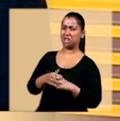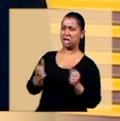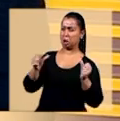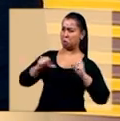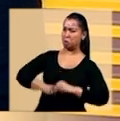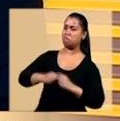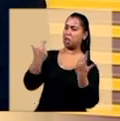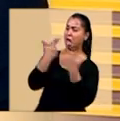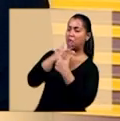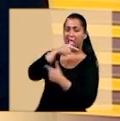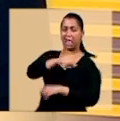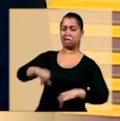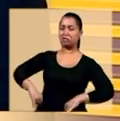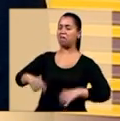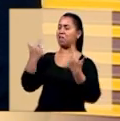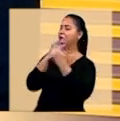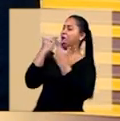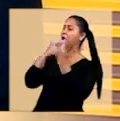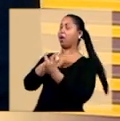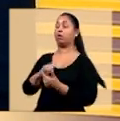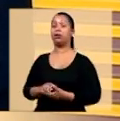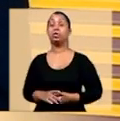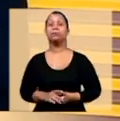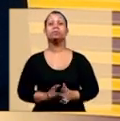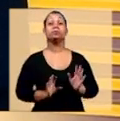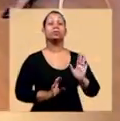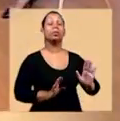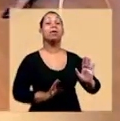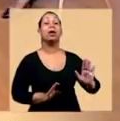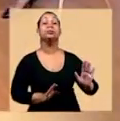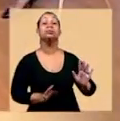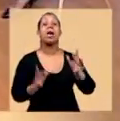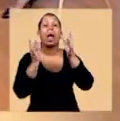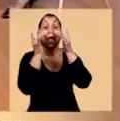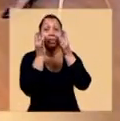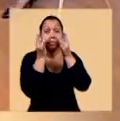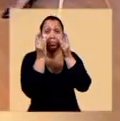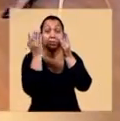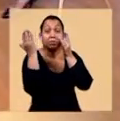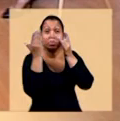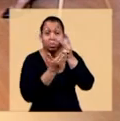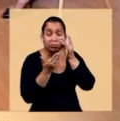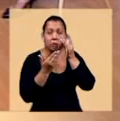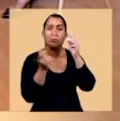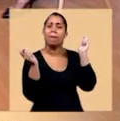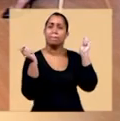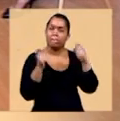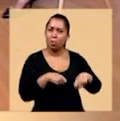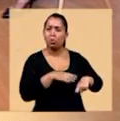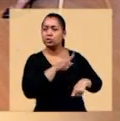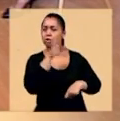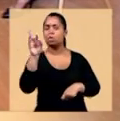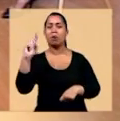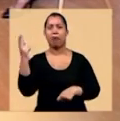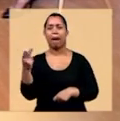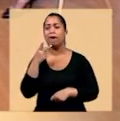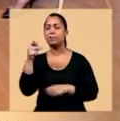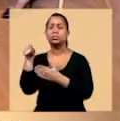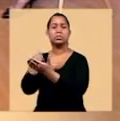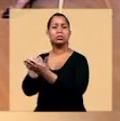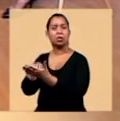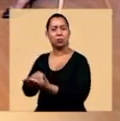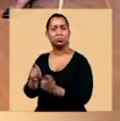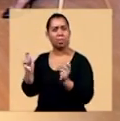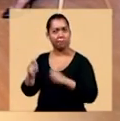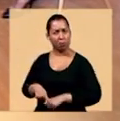liga, adora e morre de rir que o outro está sofrendo. Fabiana, aí nesse caso, a testemunha, ela também pode fazer esse caminho? Procurar